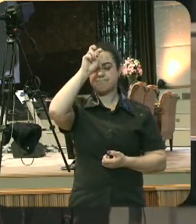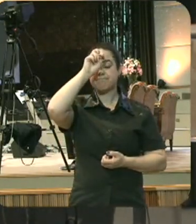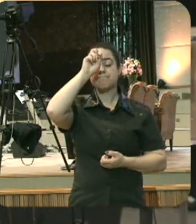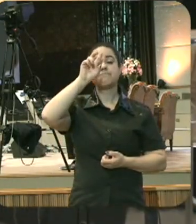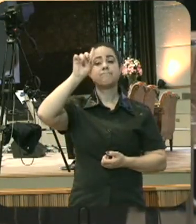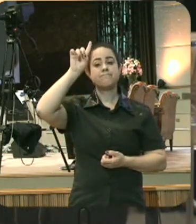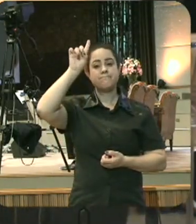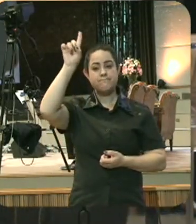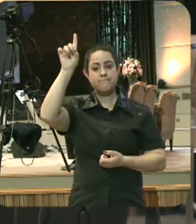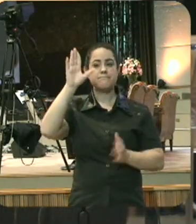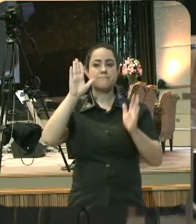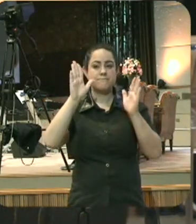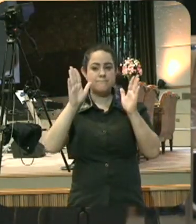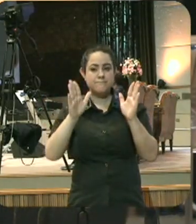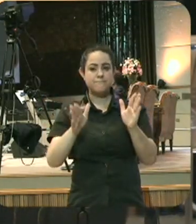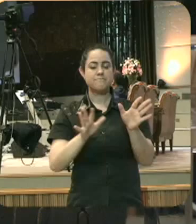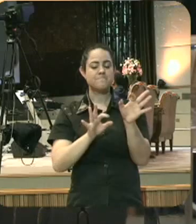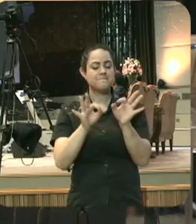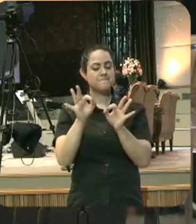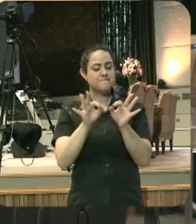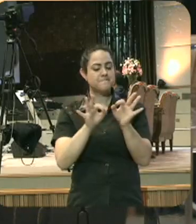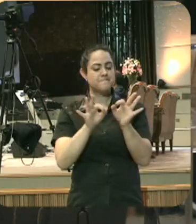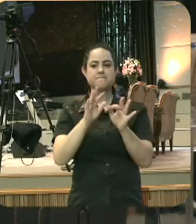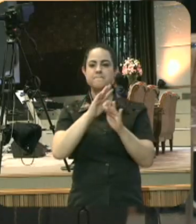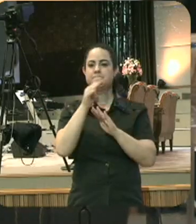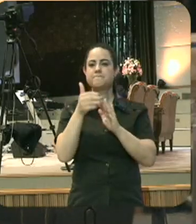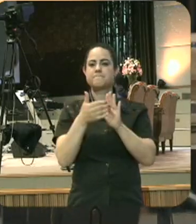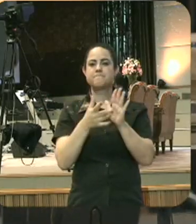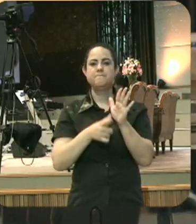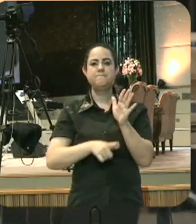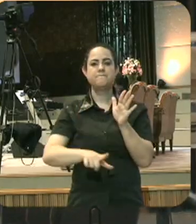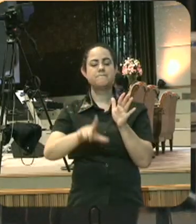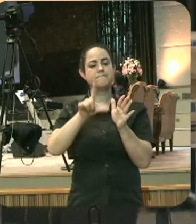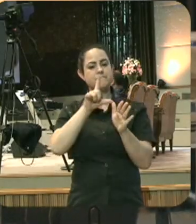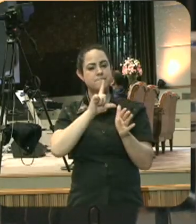Deus já havia provido antes.